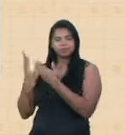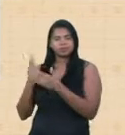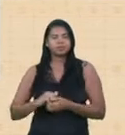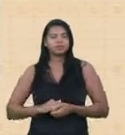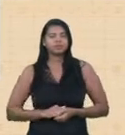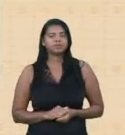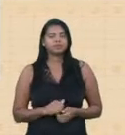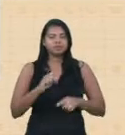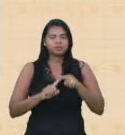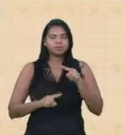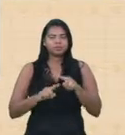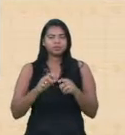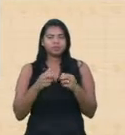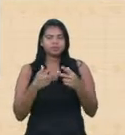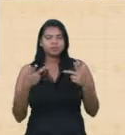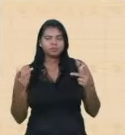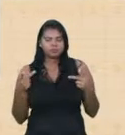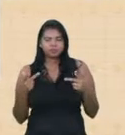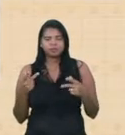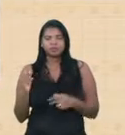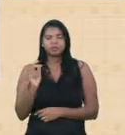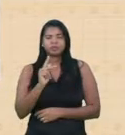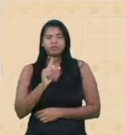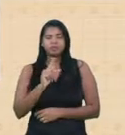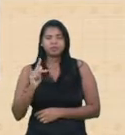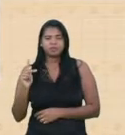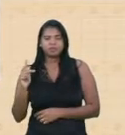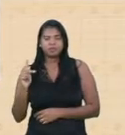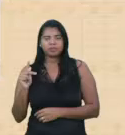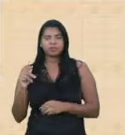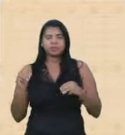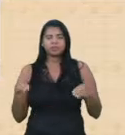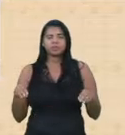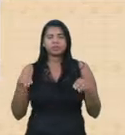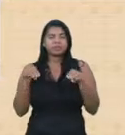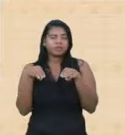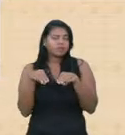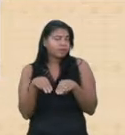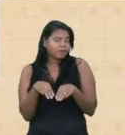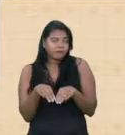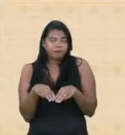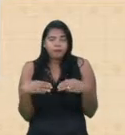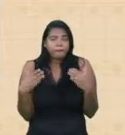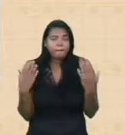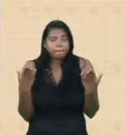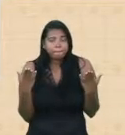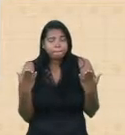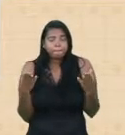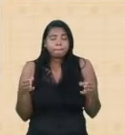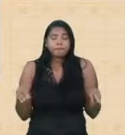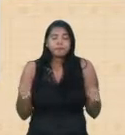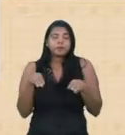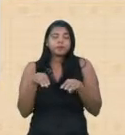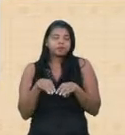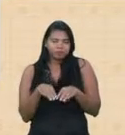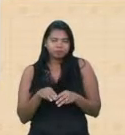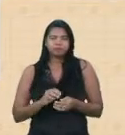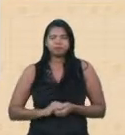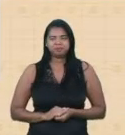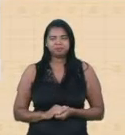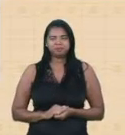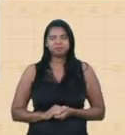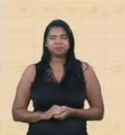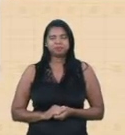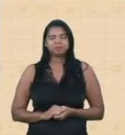materiais paramagnéticos. E aí você deve estar aí, né, Mequetrefe? E aí, paramagnético? É porque ele para o magnetismo? Ô, Mequetrefe,